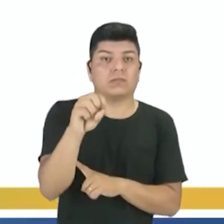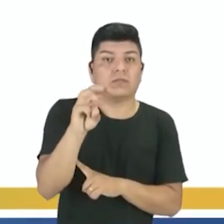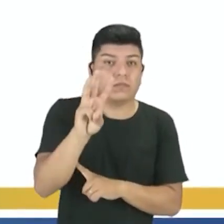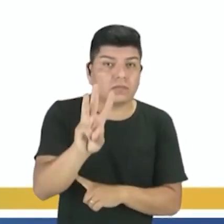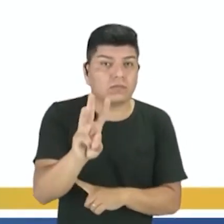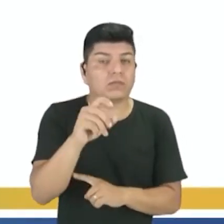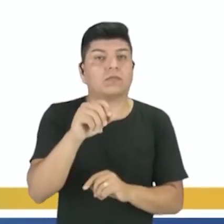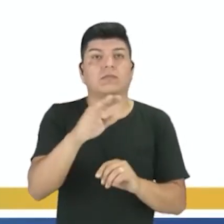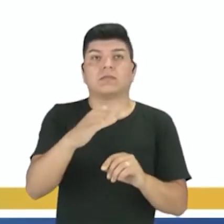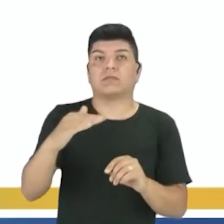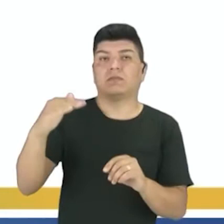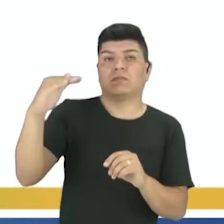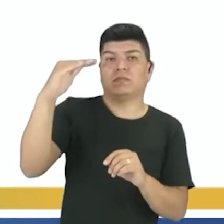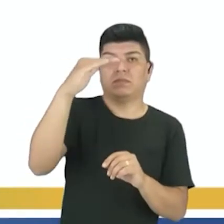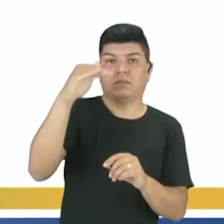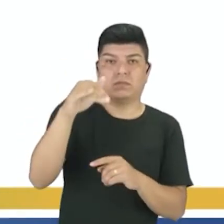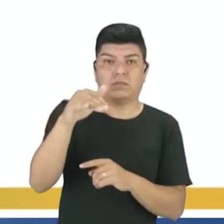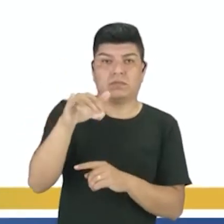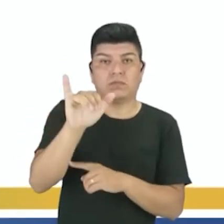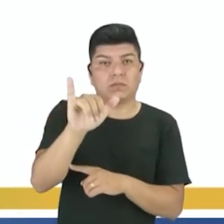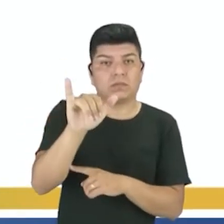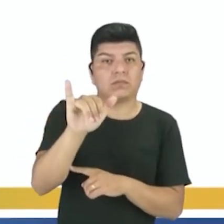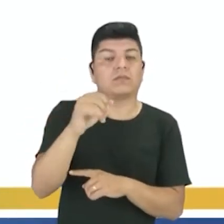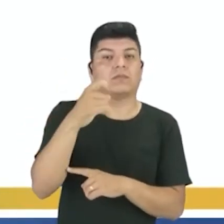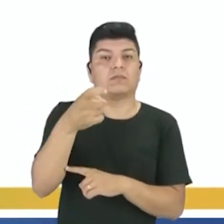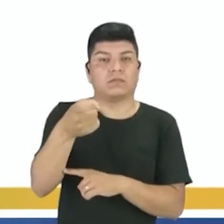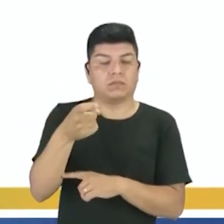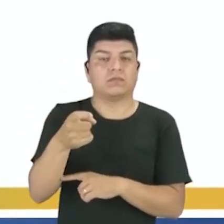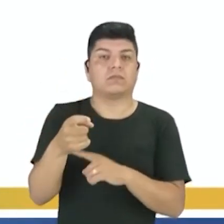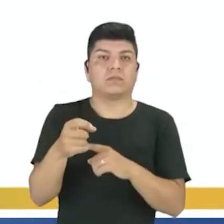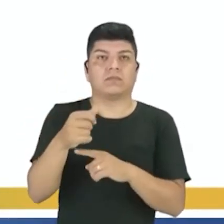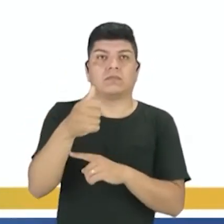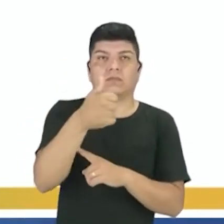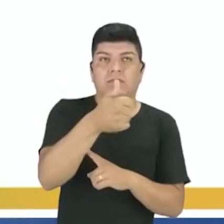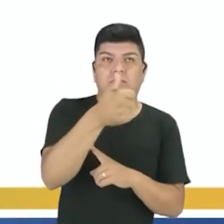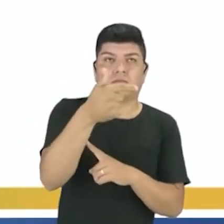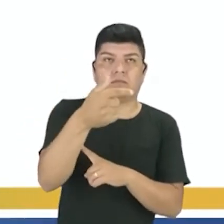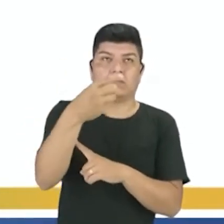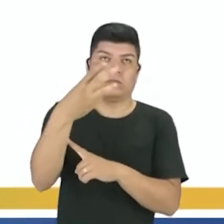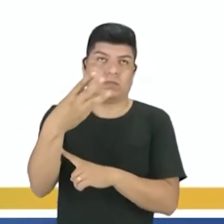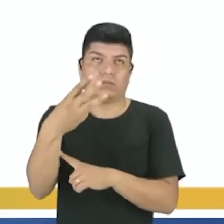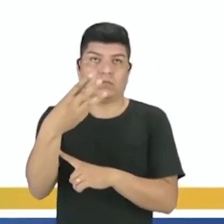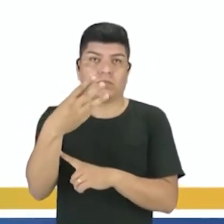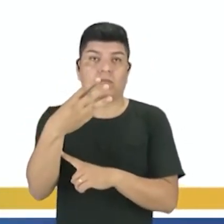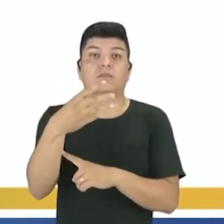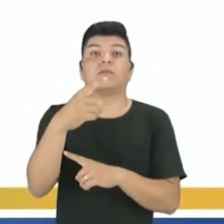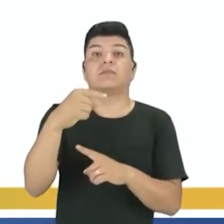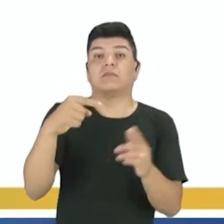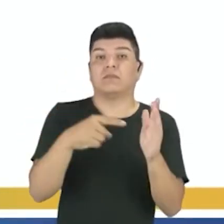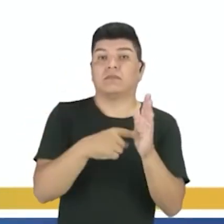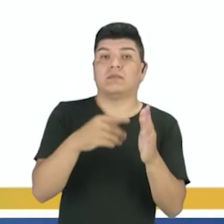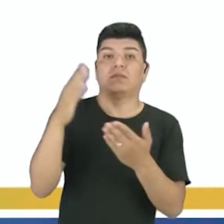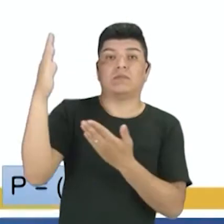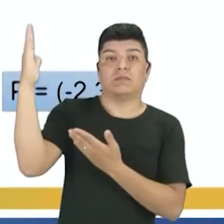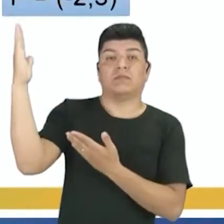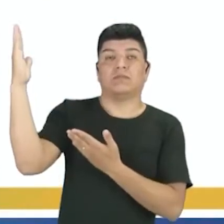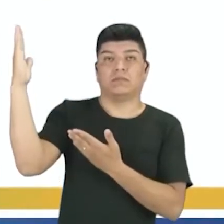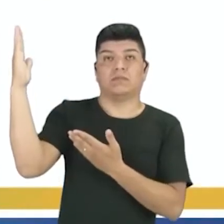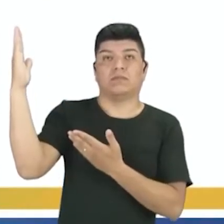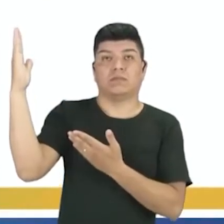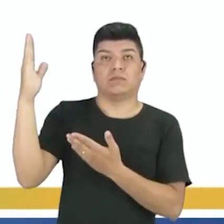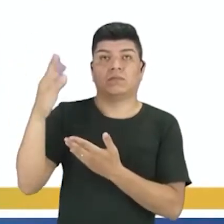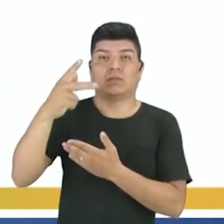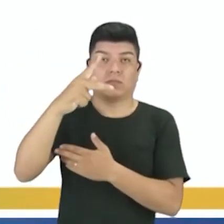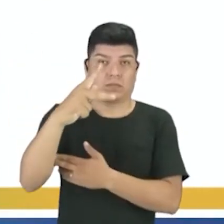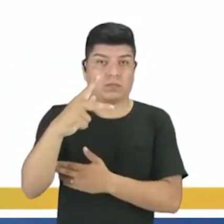ela está para cima do eixo x. Então, 1, 2, 3. Então, aqui vai estar o ponto